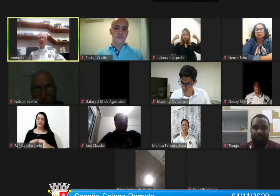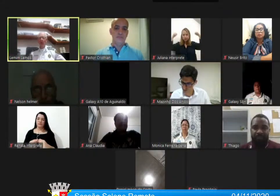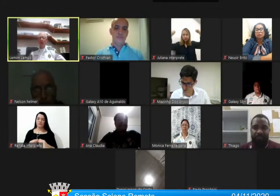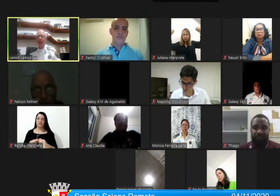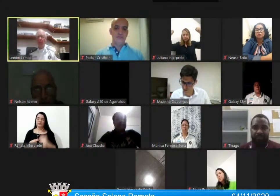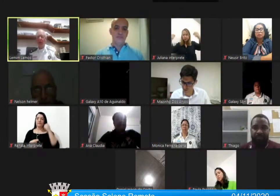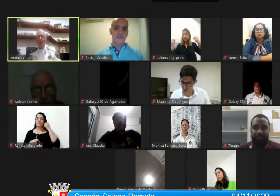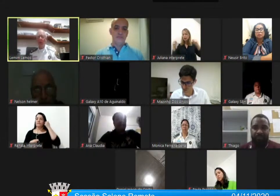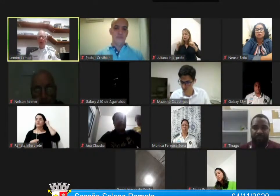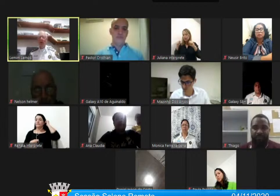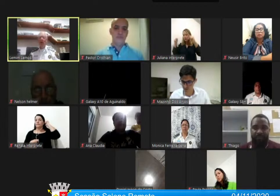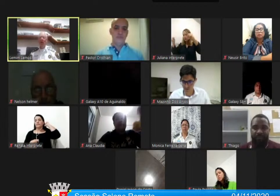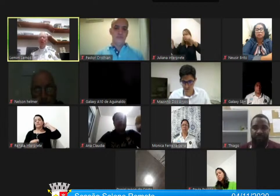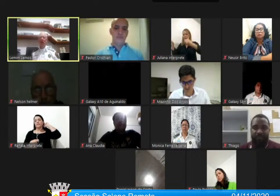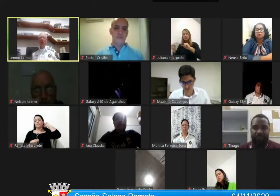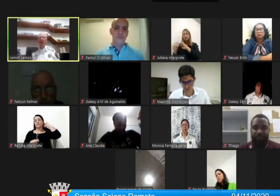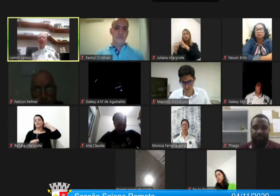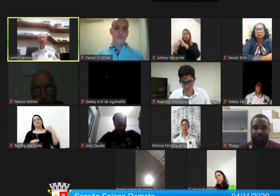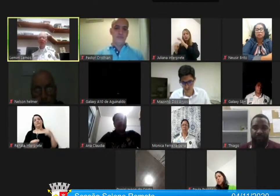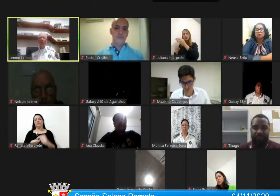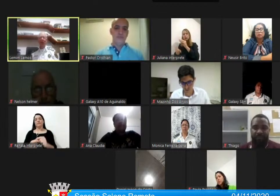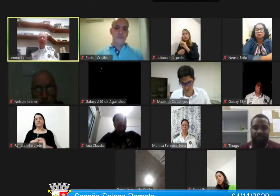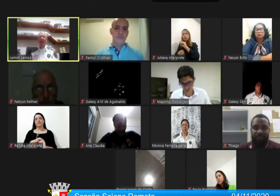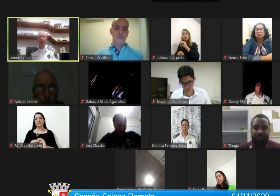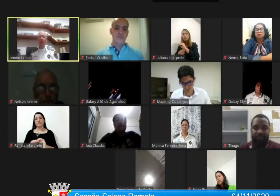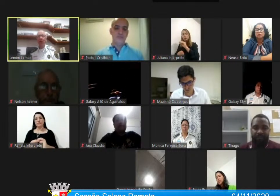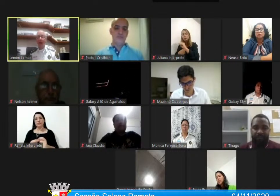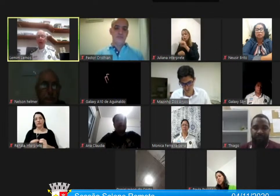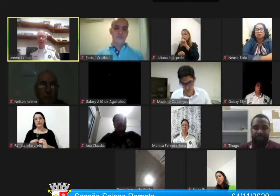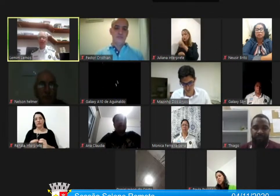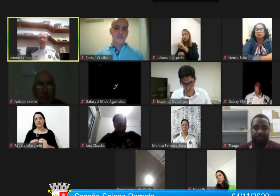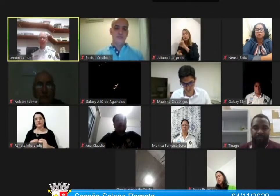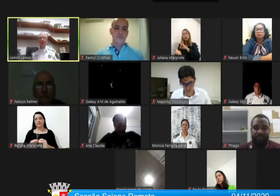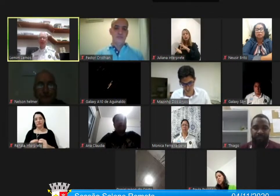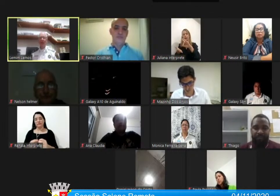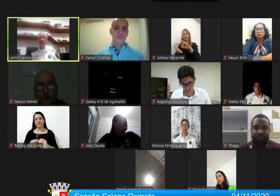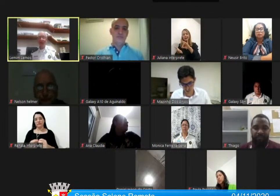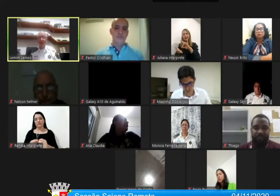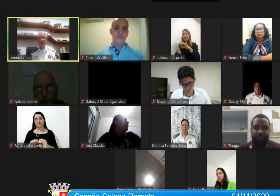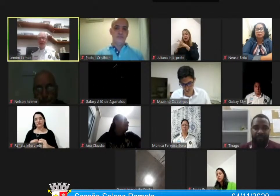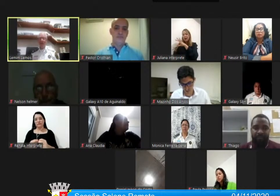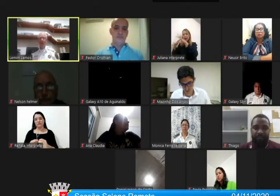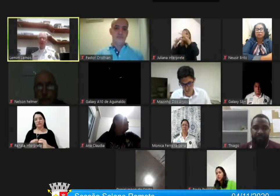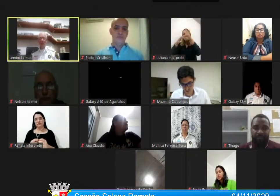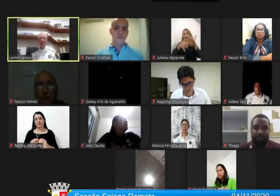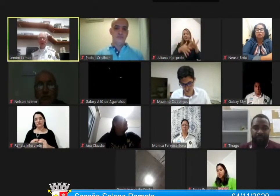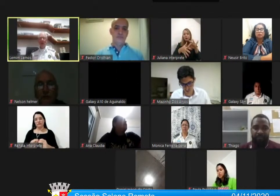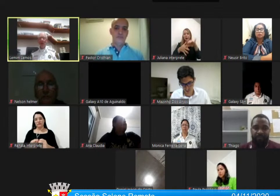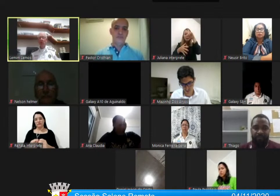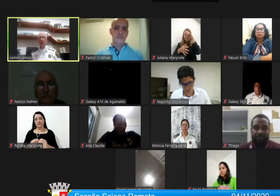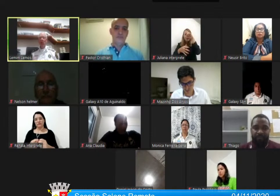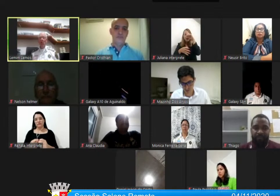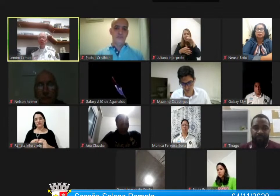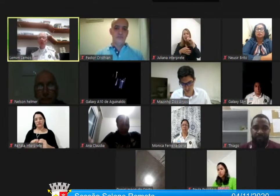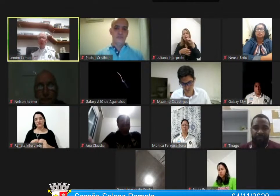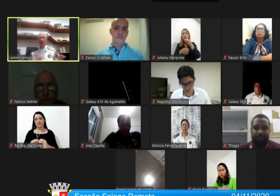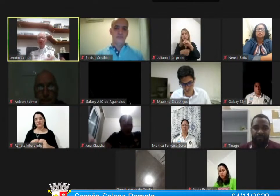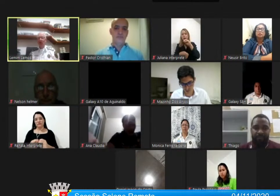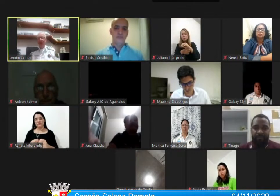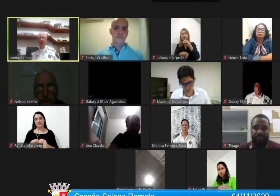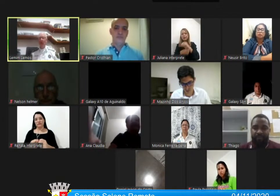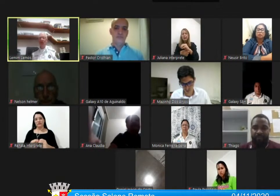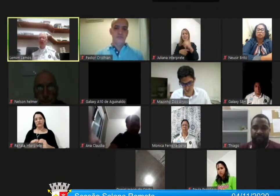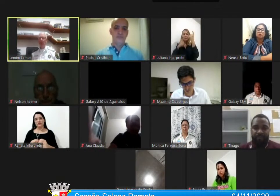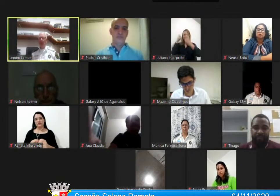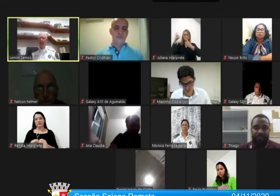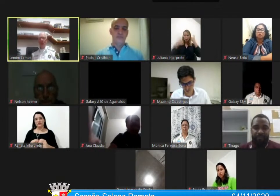envolveu aquele inimigo e levou aquele inimigo para ser cuidado, para ser tratado. Ele não se preocupou se